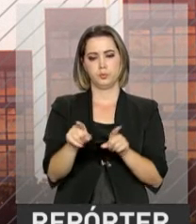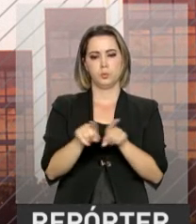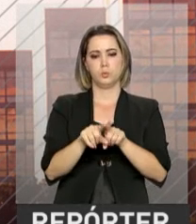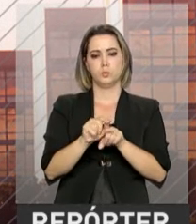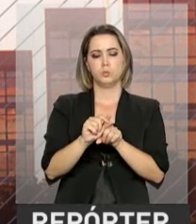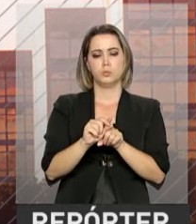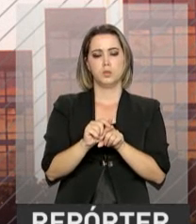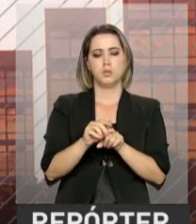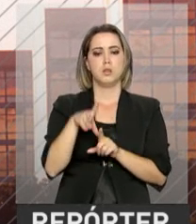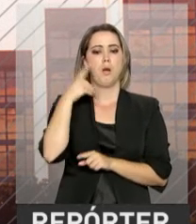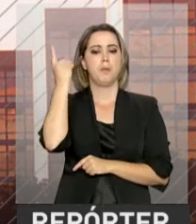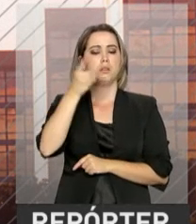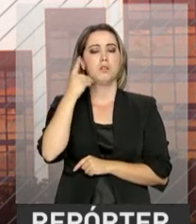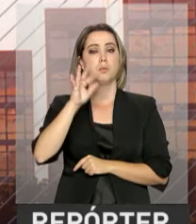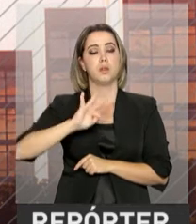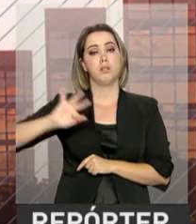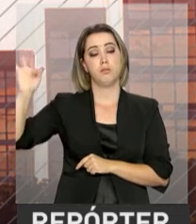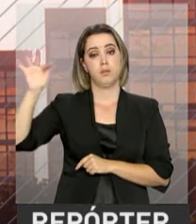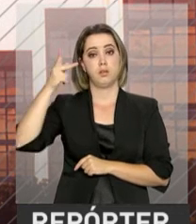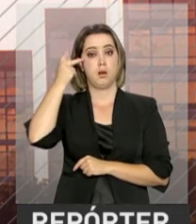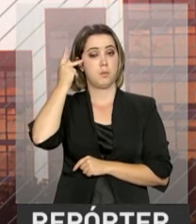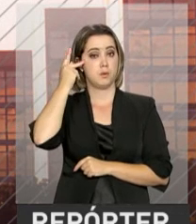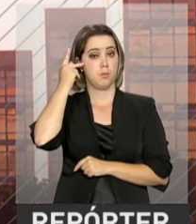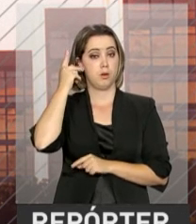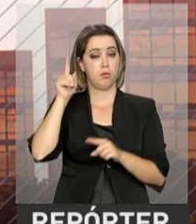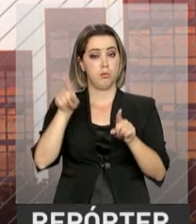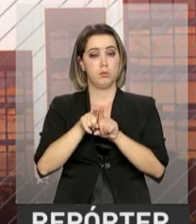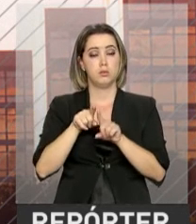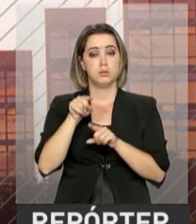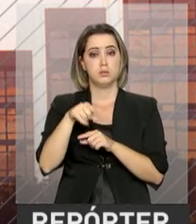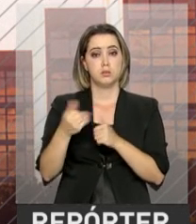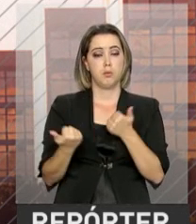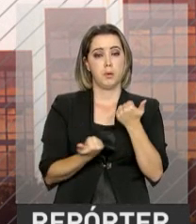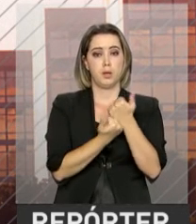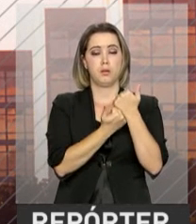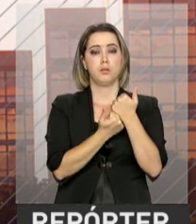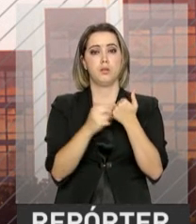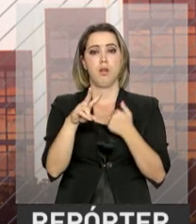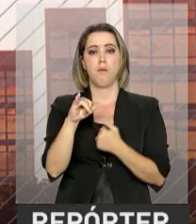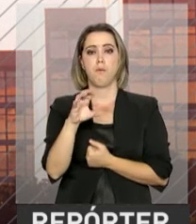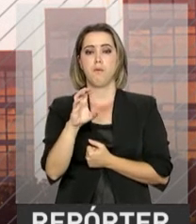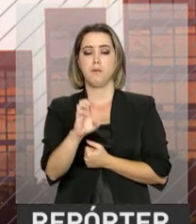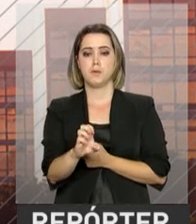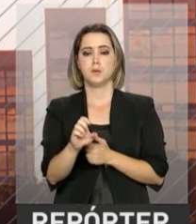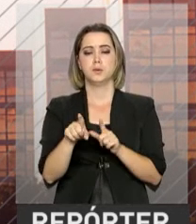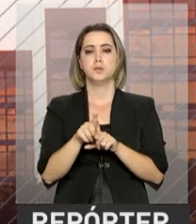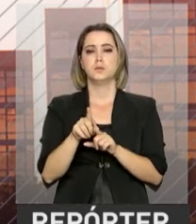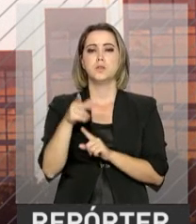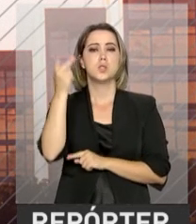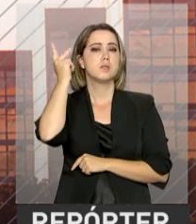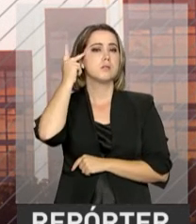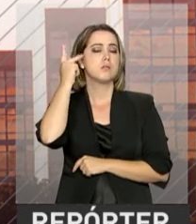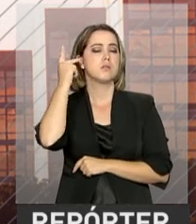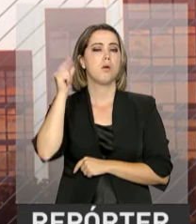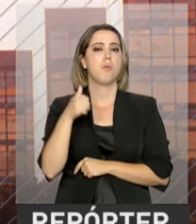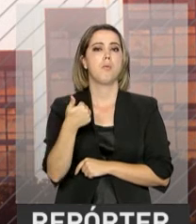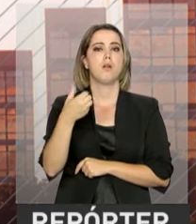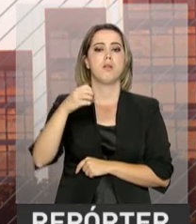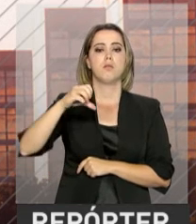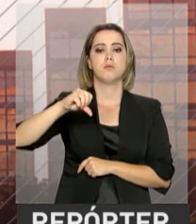de deputado estadual e federal por São Paulo, foi também vice-governador do estado de 1991